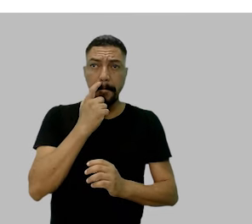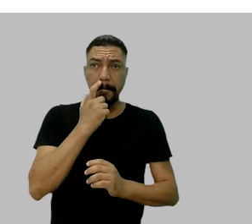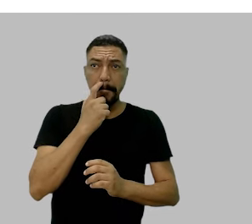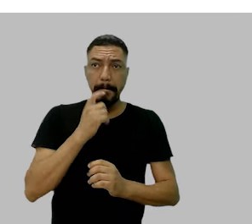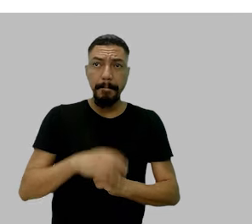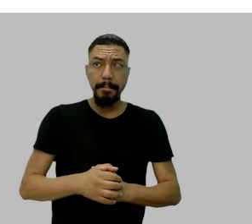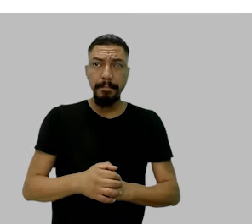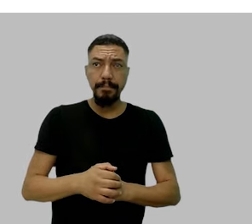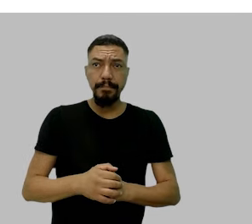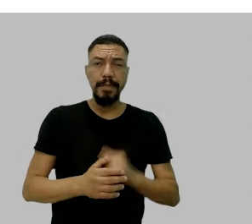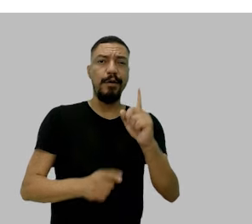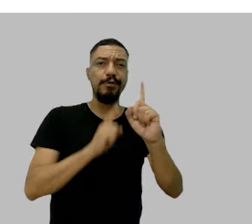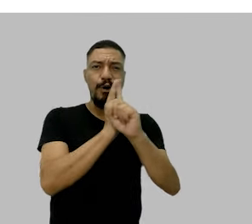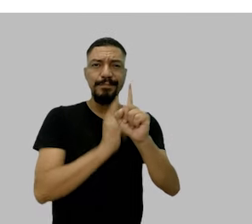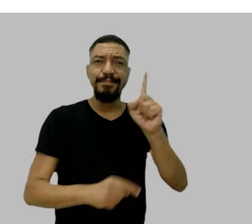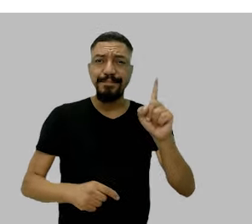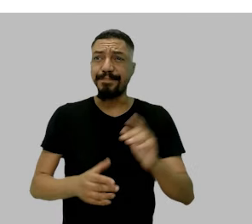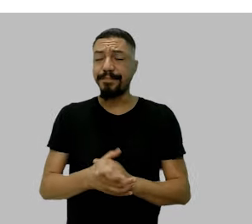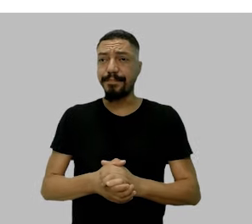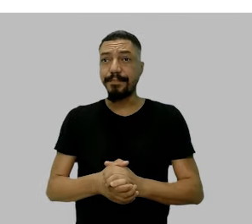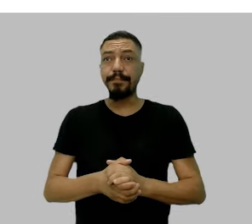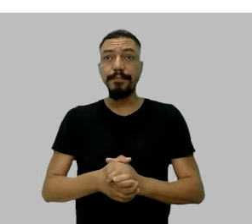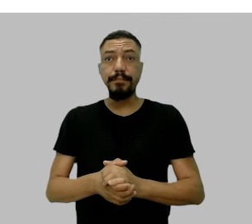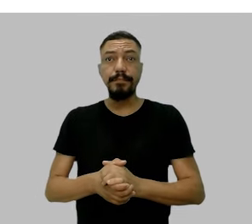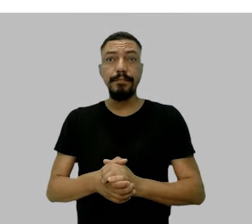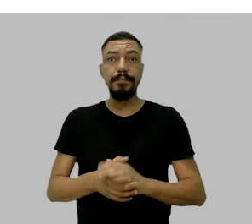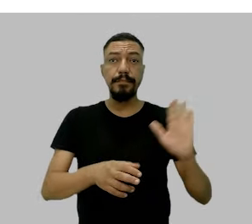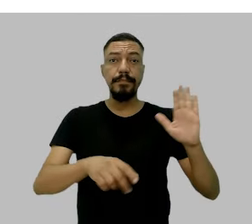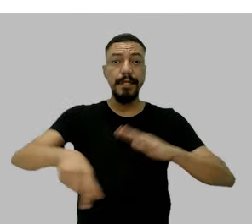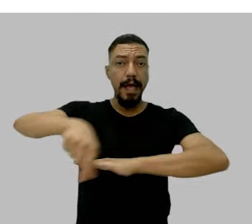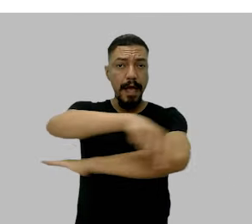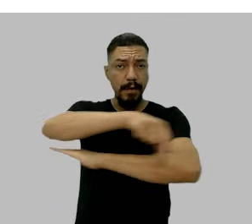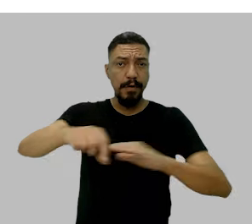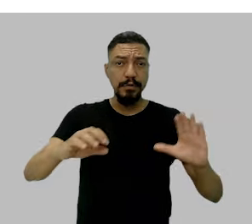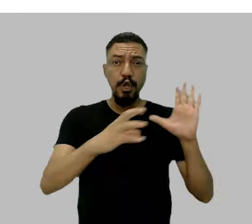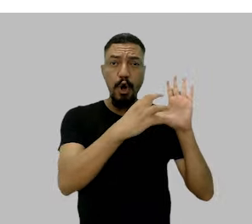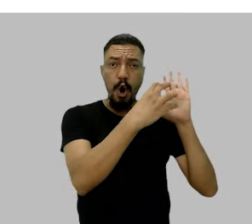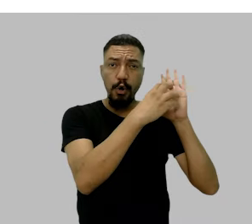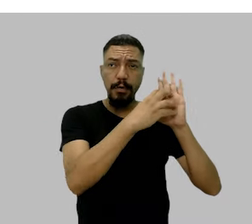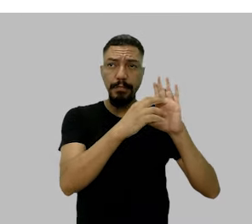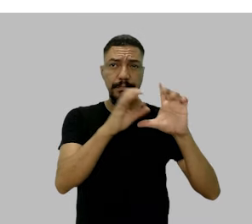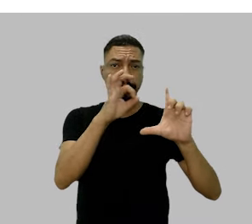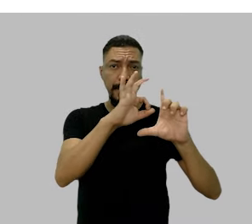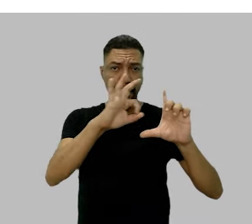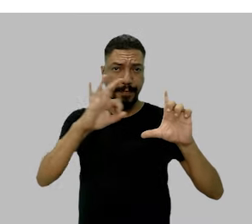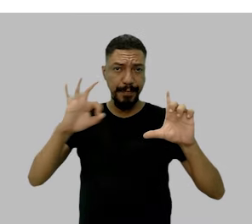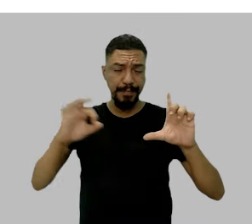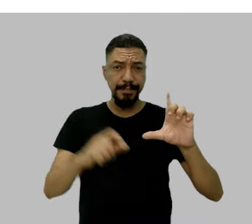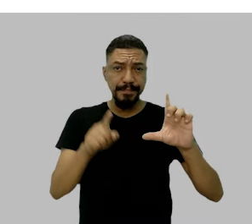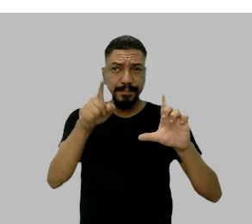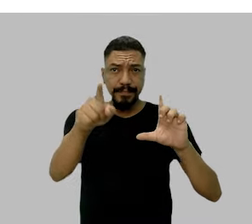Aí, ó, pronto. Régua dos logos. Gente, régua do